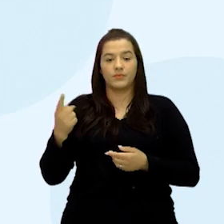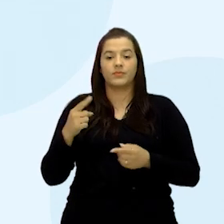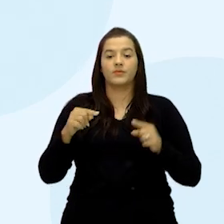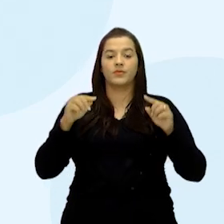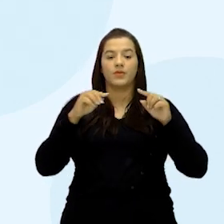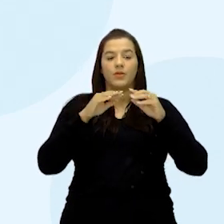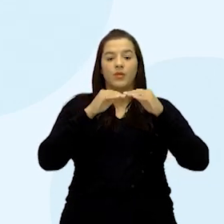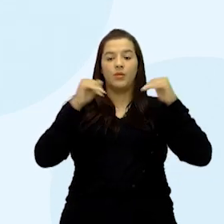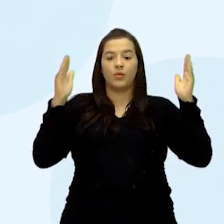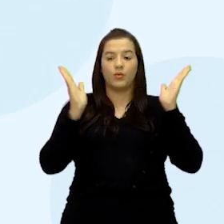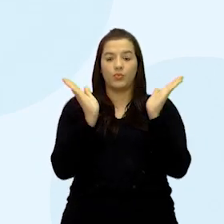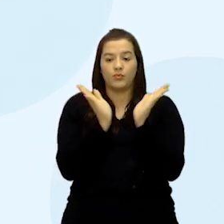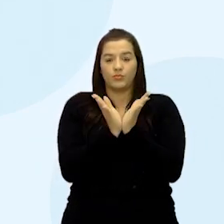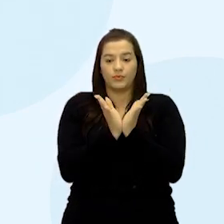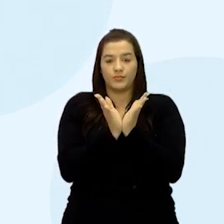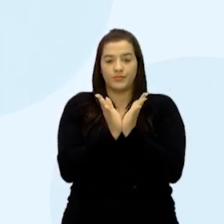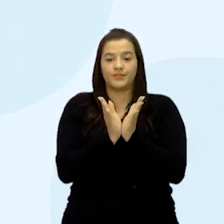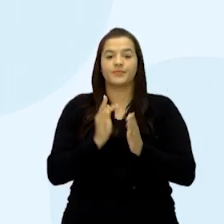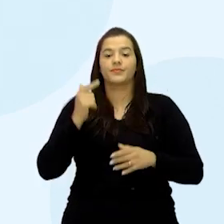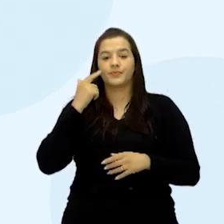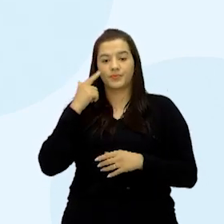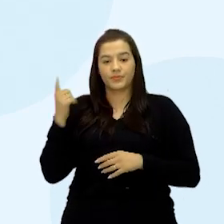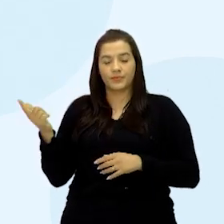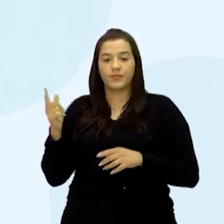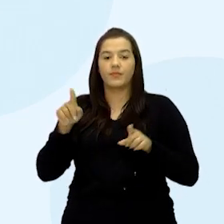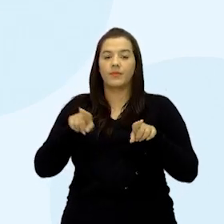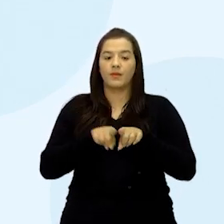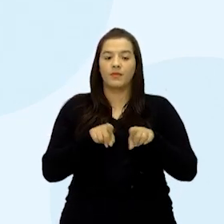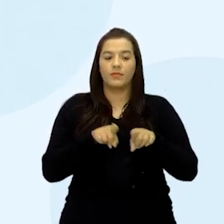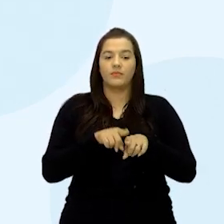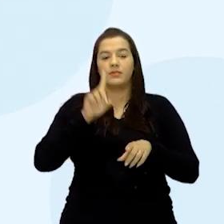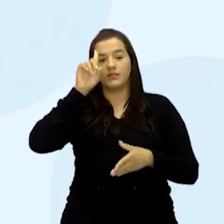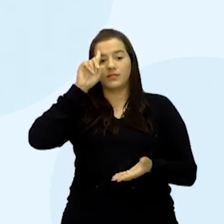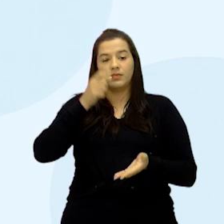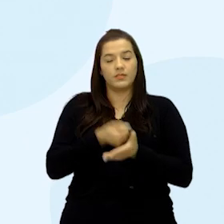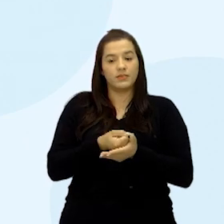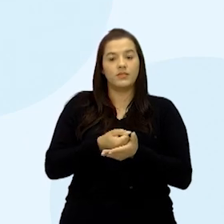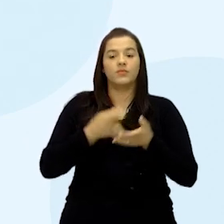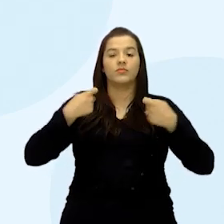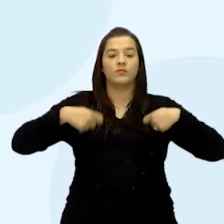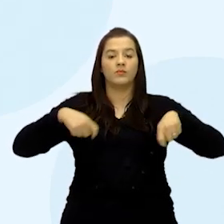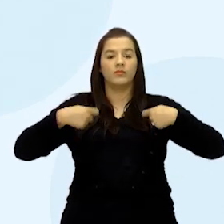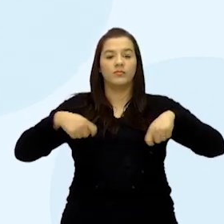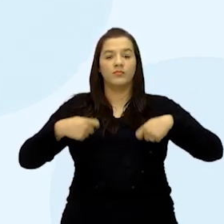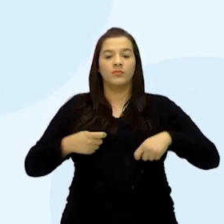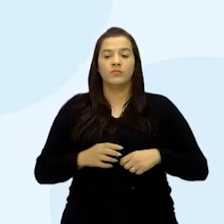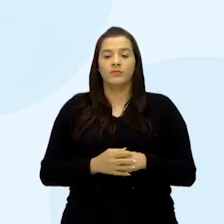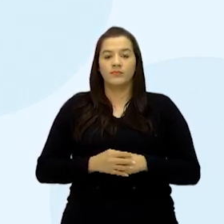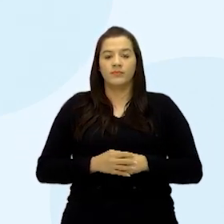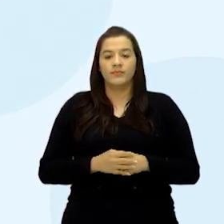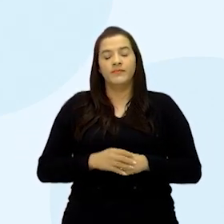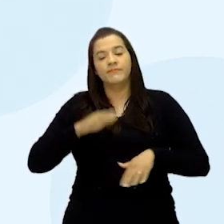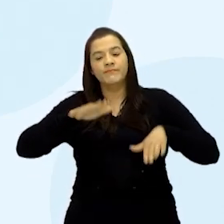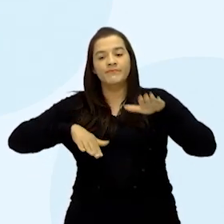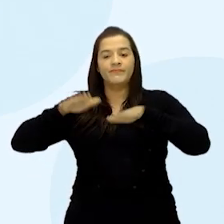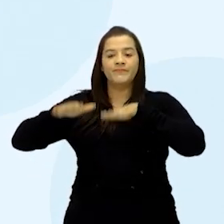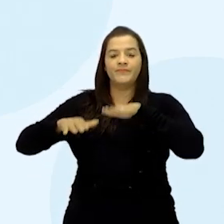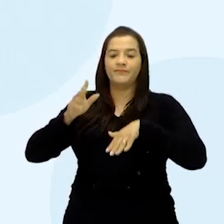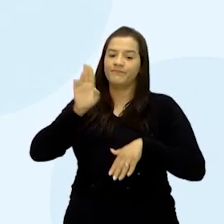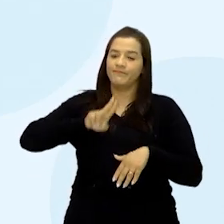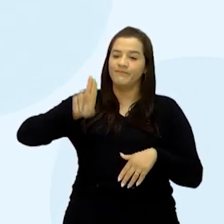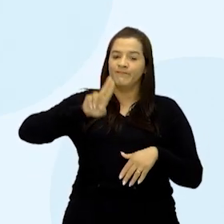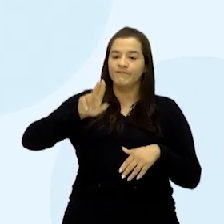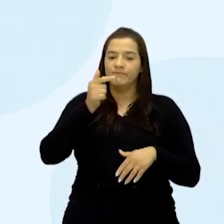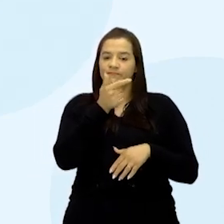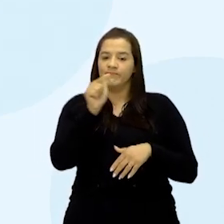losango, tá? Esse Legal. Paralelograma e esse losango é uma decisão a ser tomada, quando você tem que decidir. Nem sempre você usa, tá? Mas